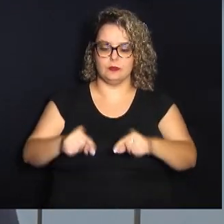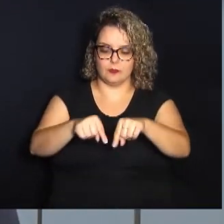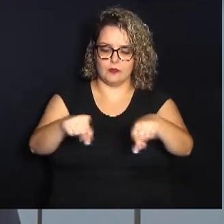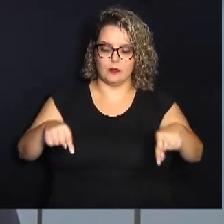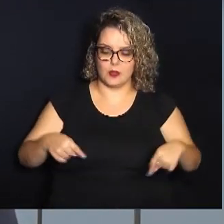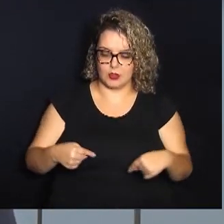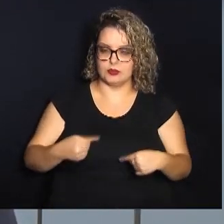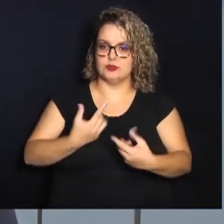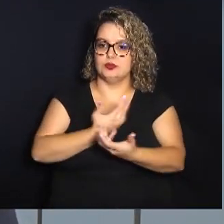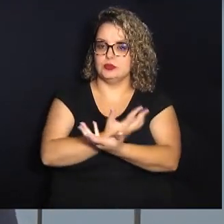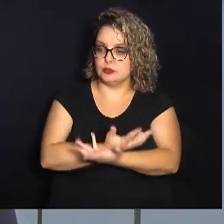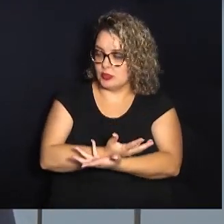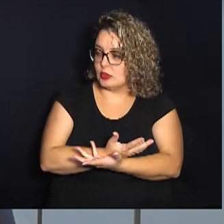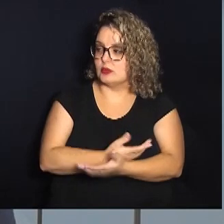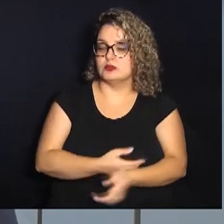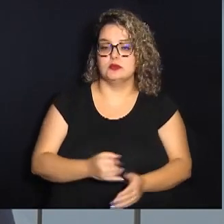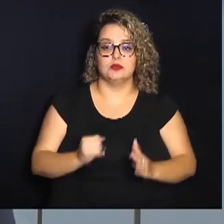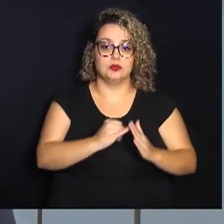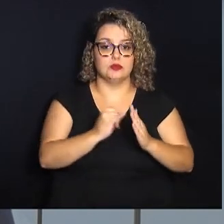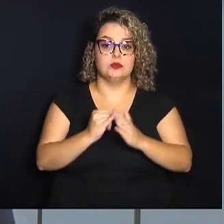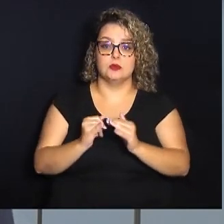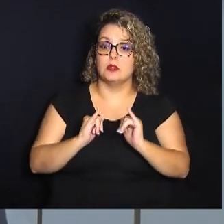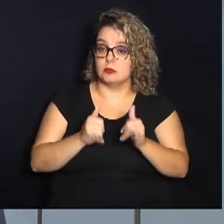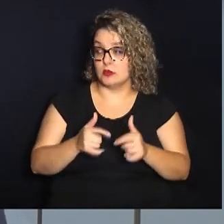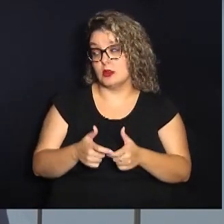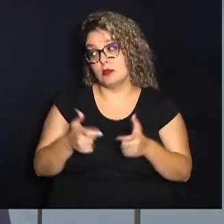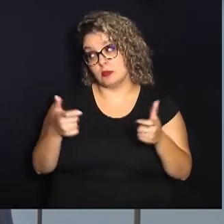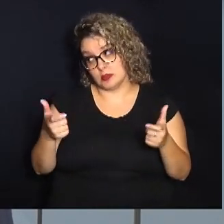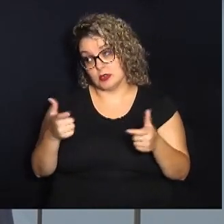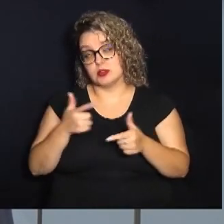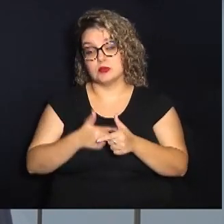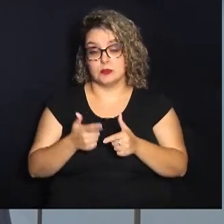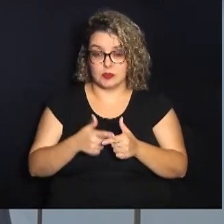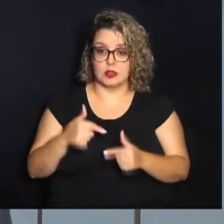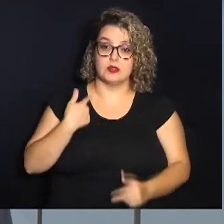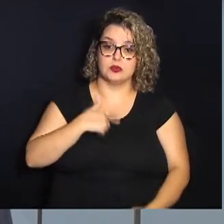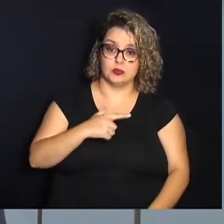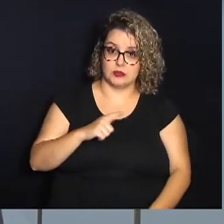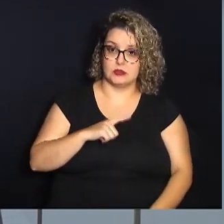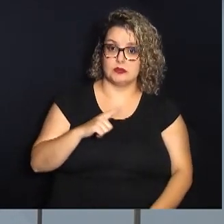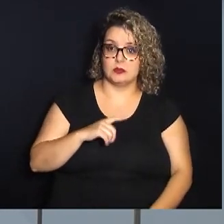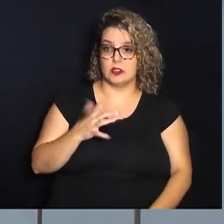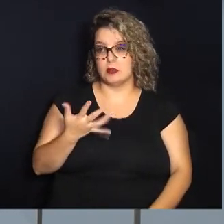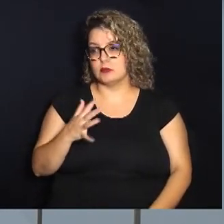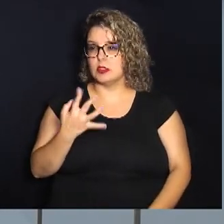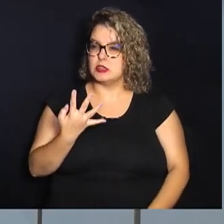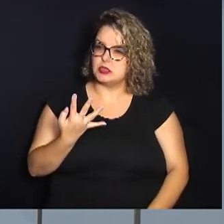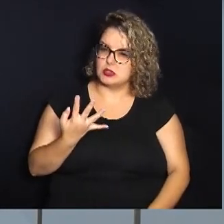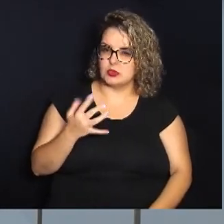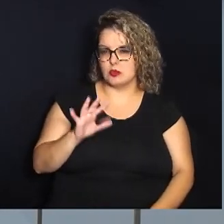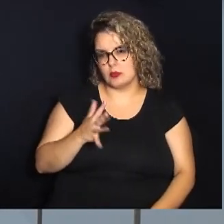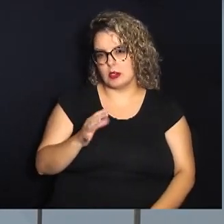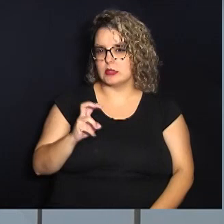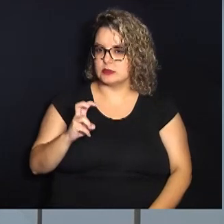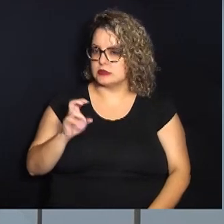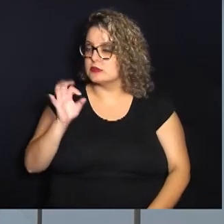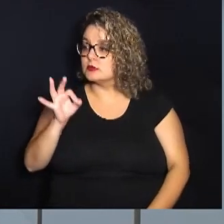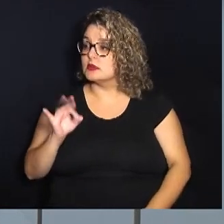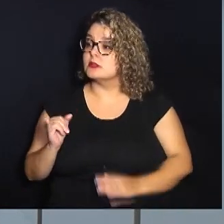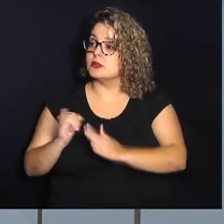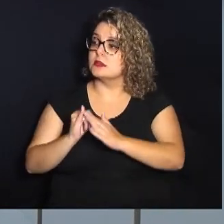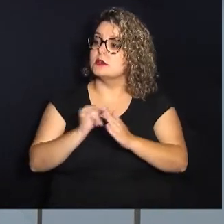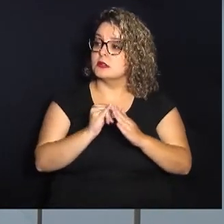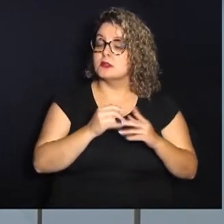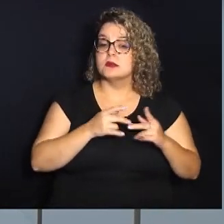baldios, dos imóveis abandonados, eles são um grande problema que a gente tem. A gente tem em torno aí de 4 a 5% dos imóveis que a